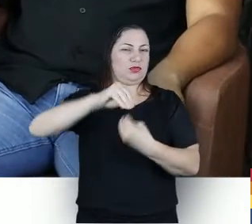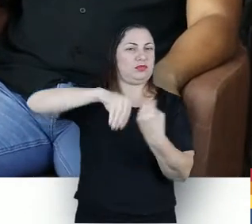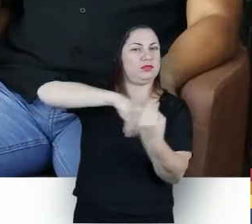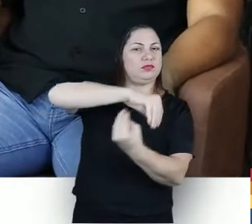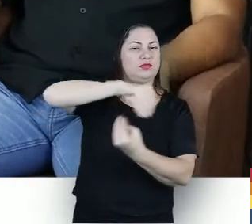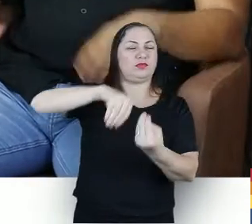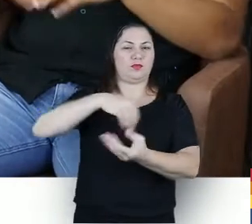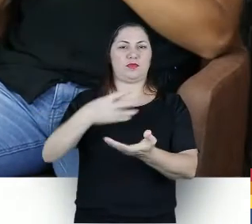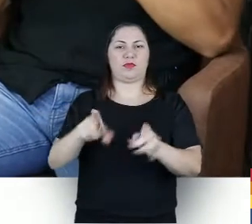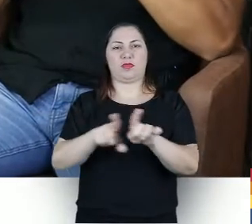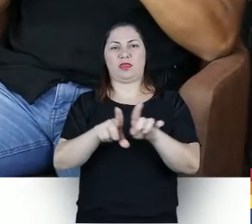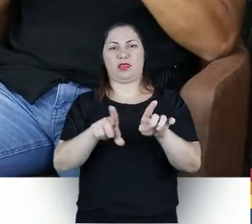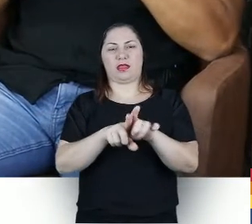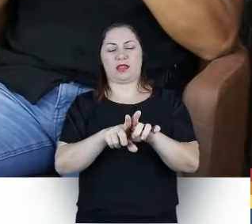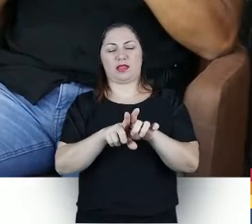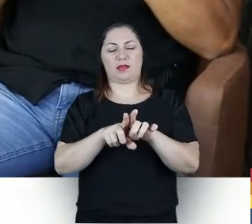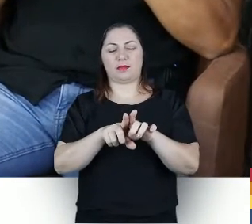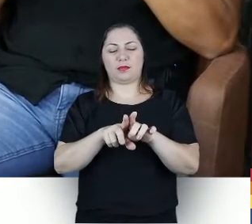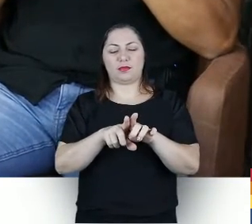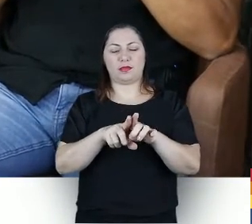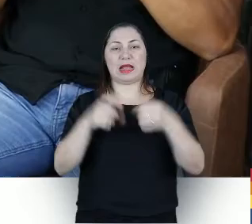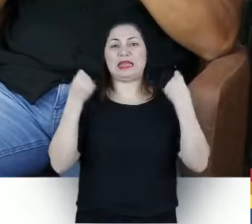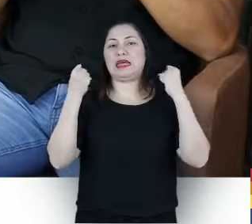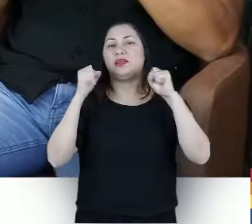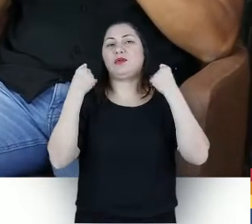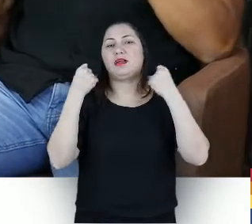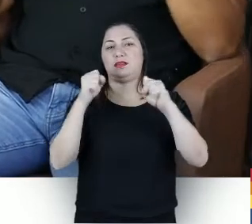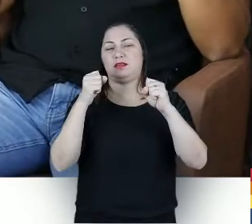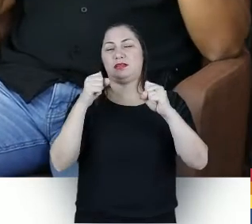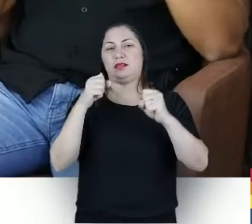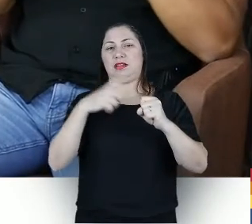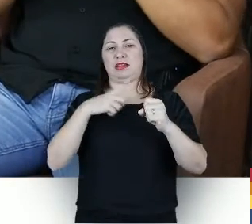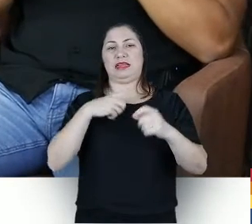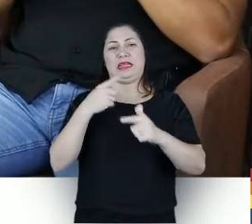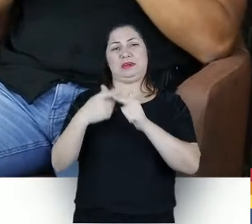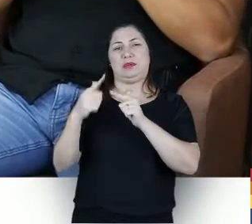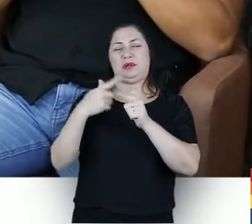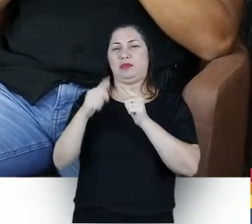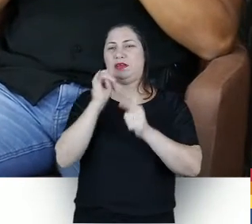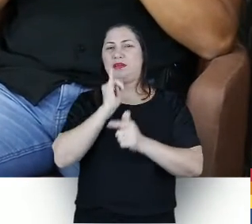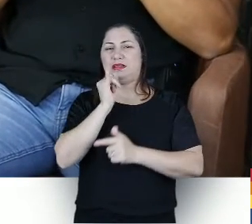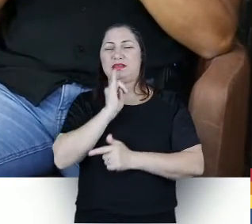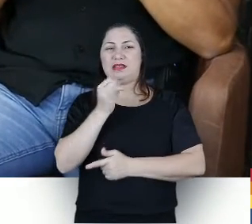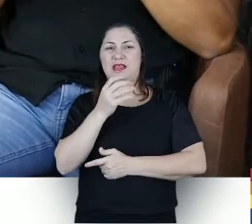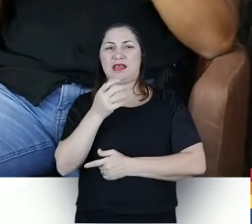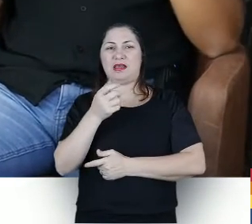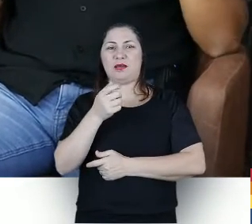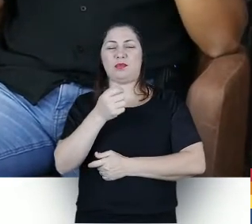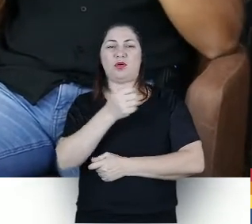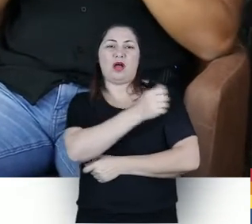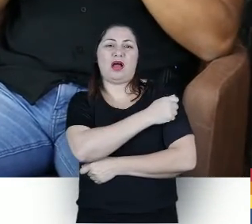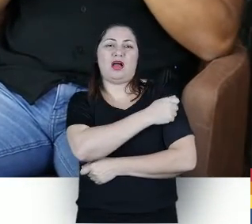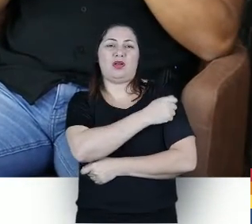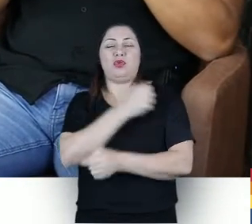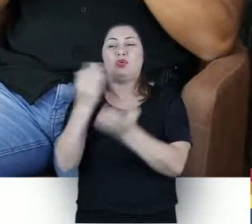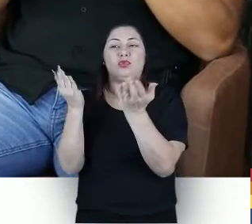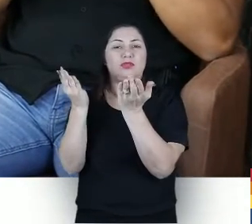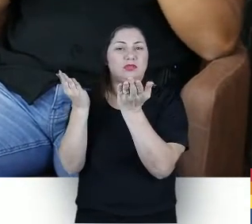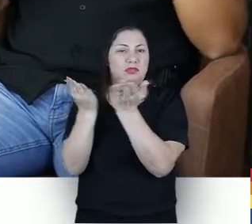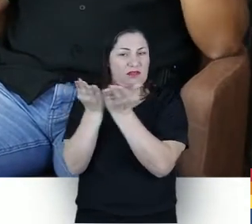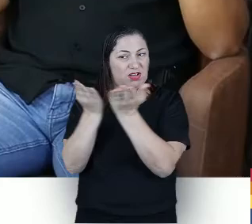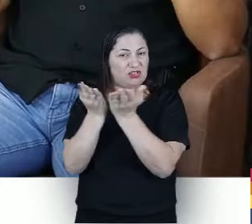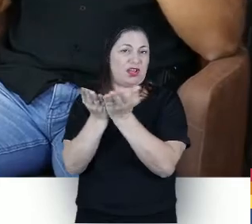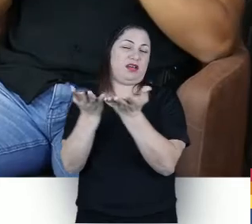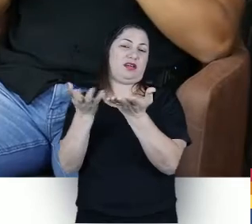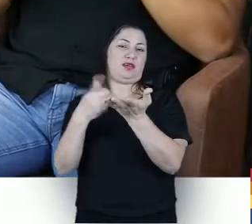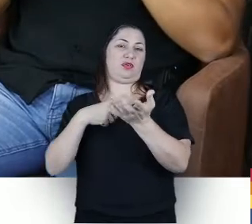Então, tipo, eu posso conversar com um professor de sociologia, por exemplo, para falar sobre preconceitos que